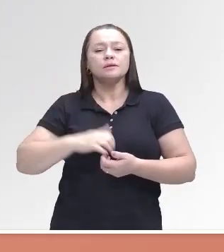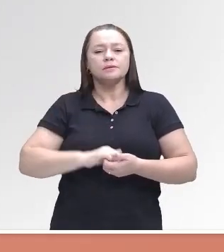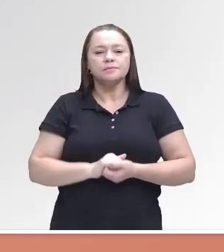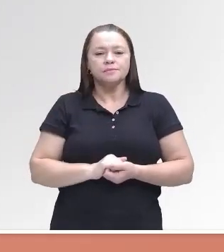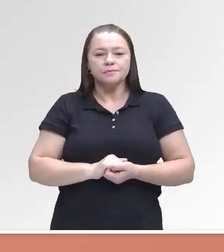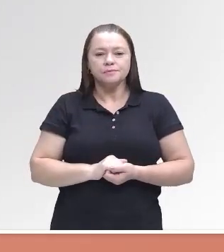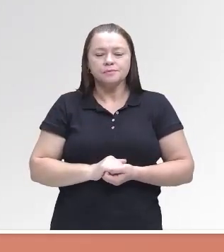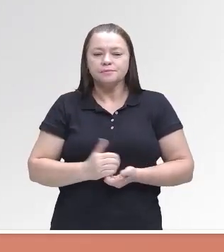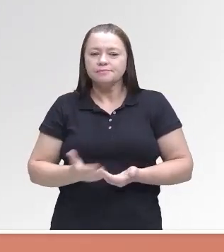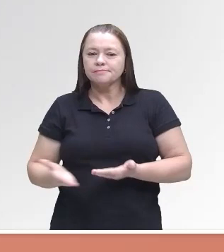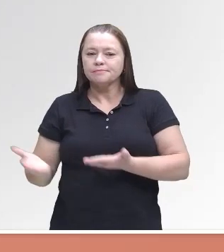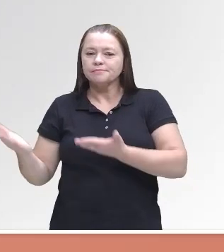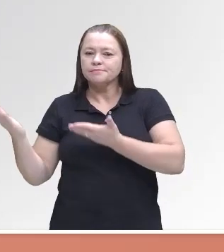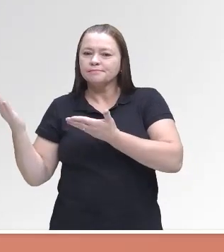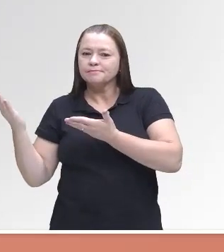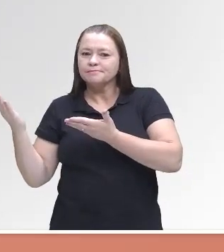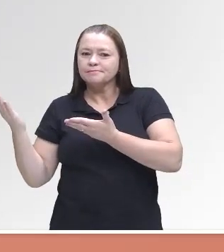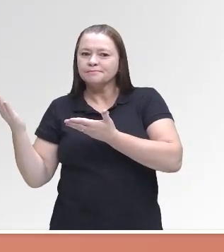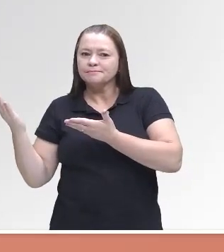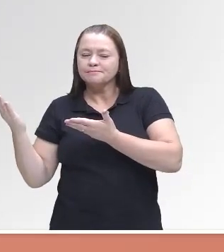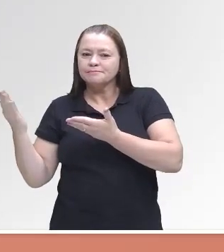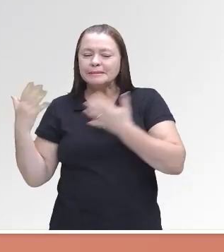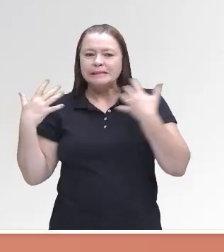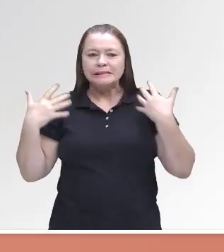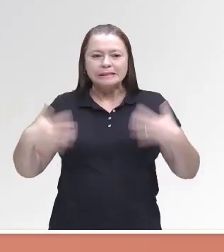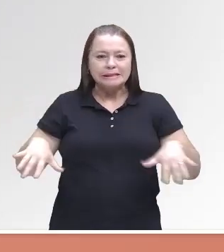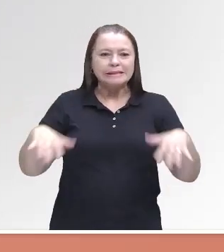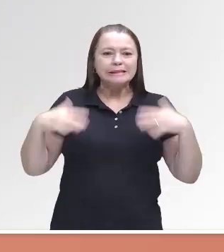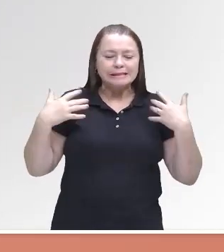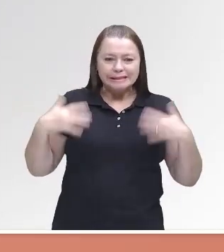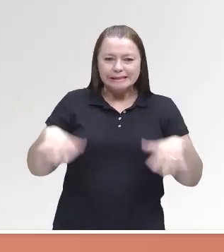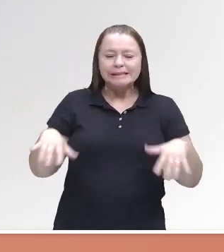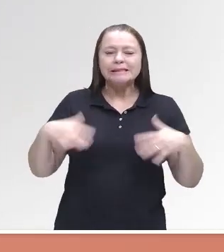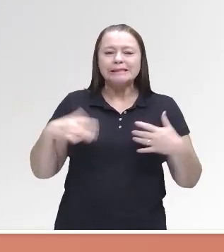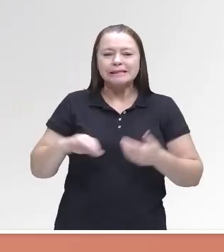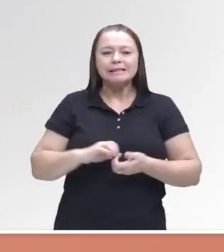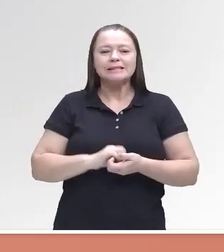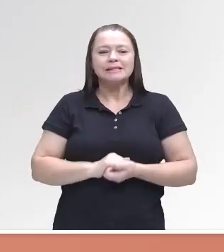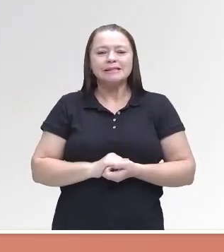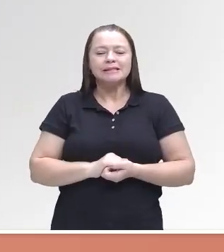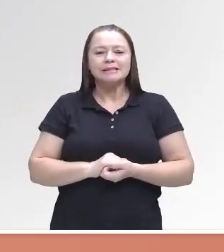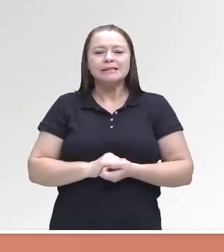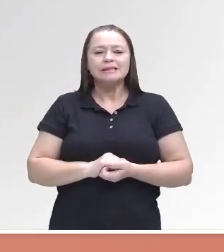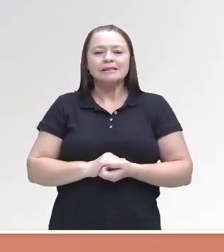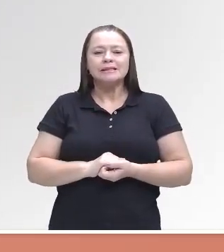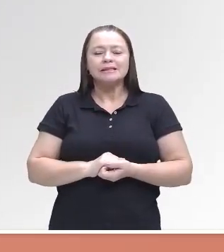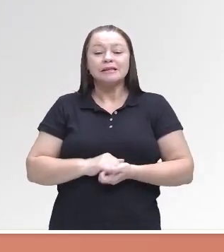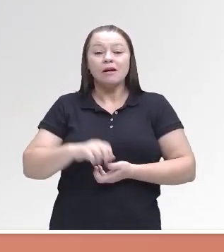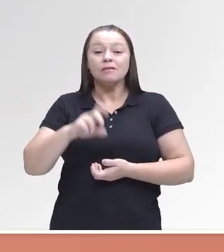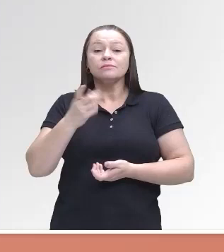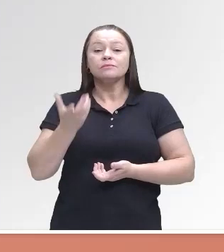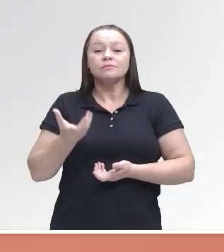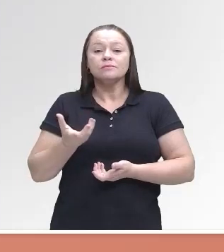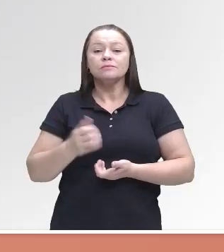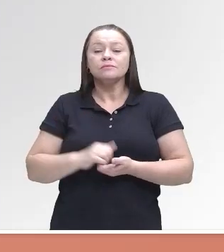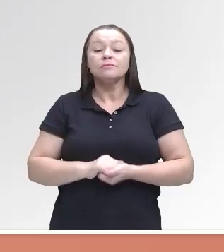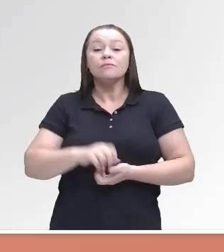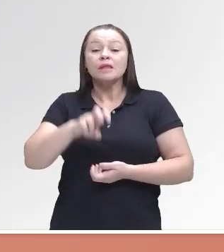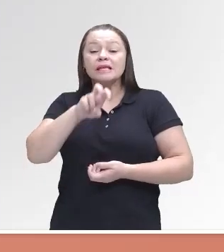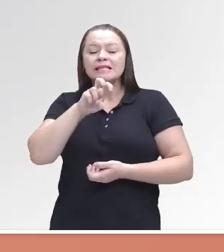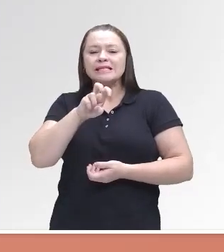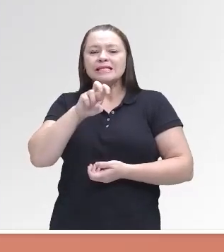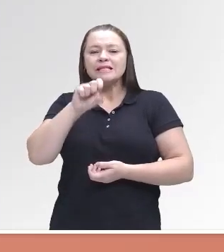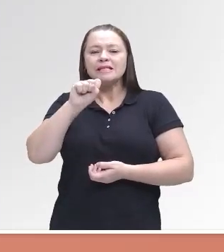Ma. Eita, que palavra extensa. Quantas sílabas? 1, 2, 3, 4,